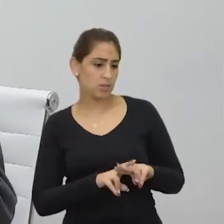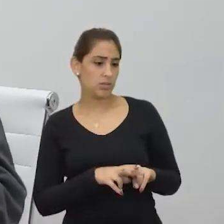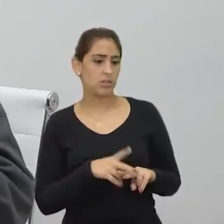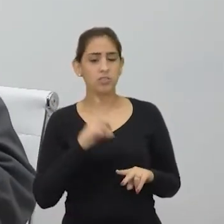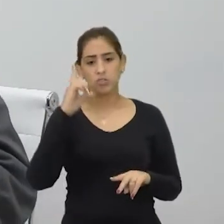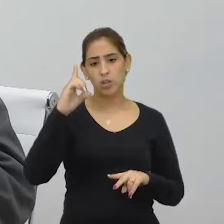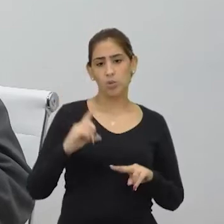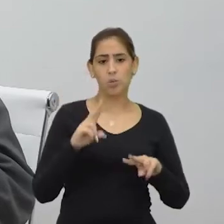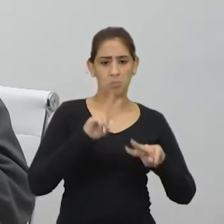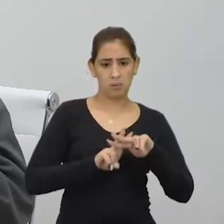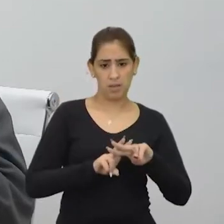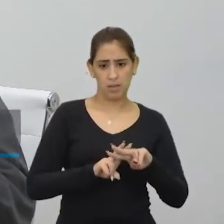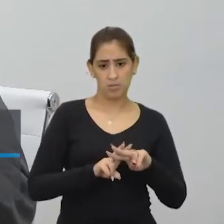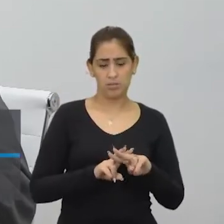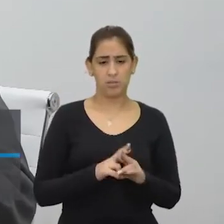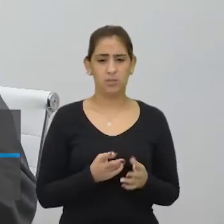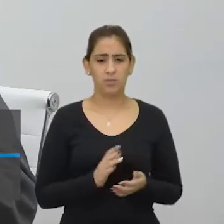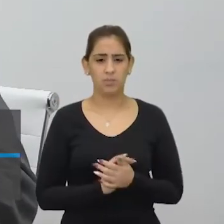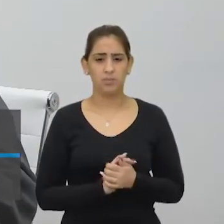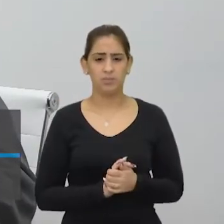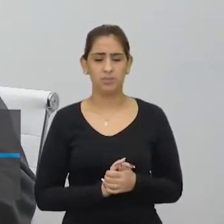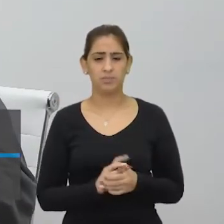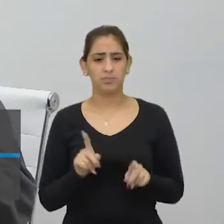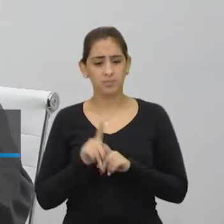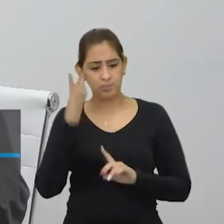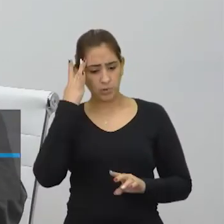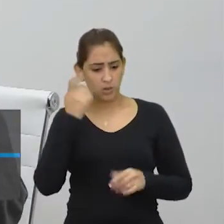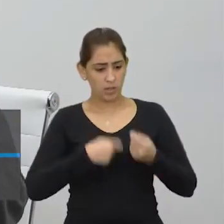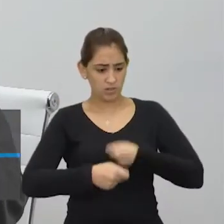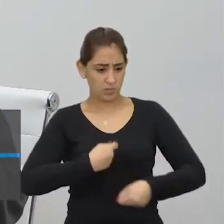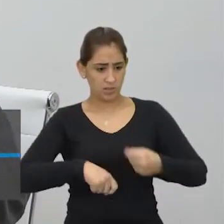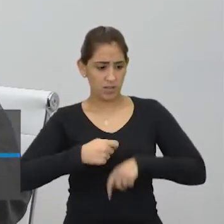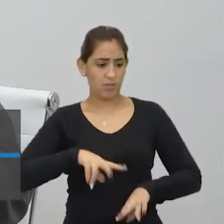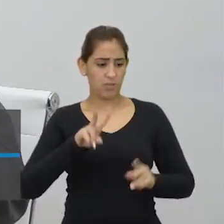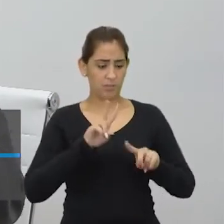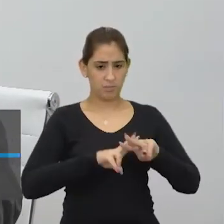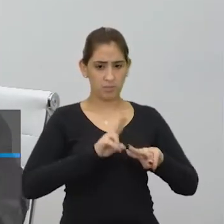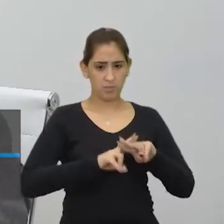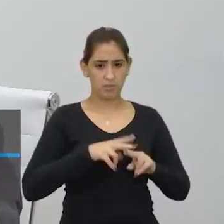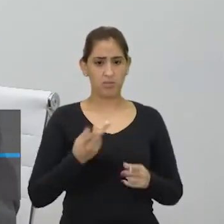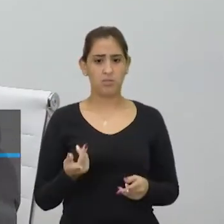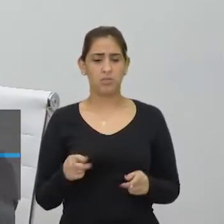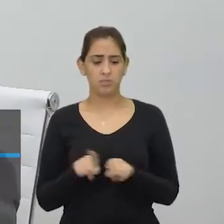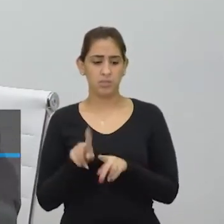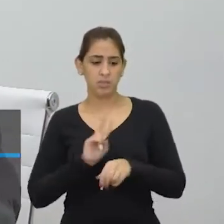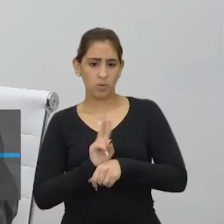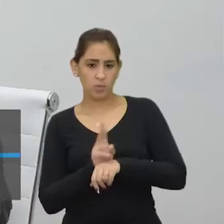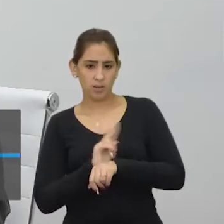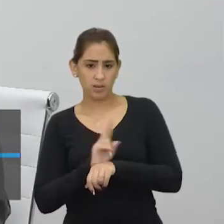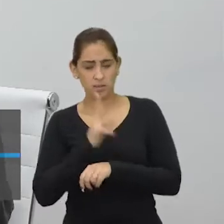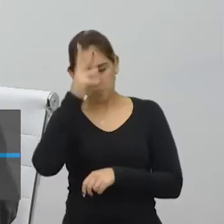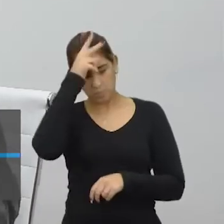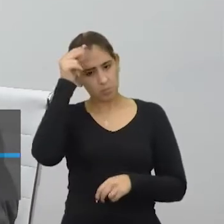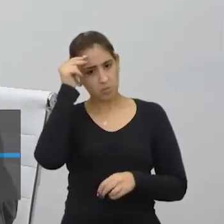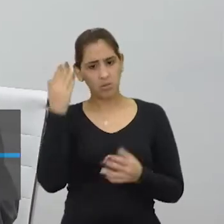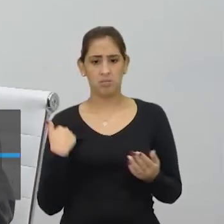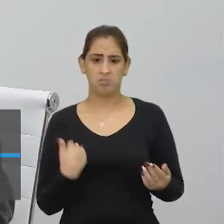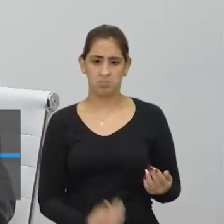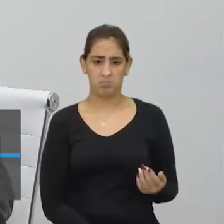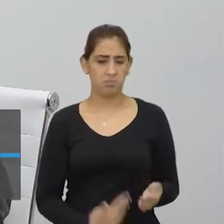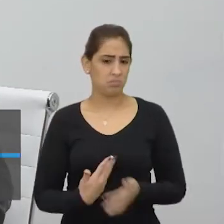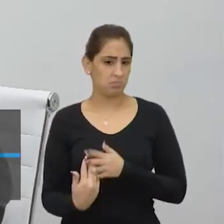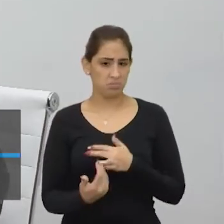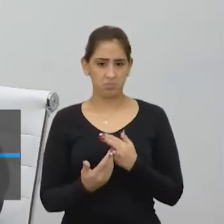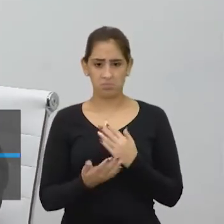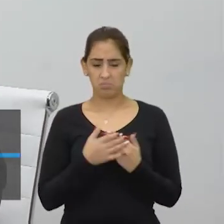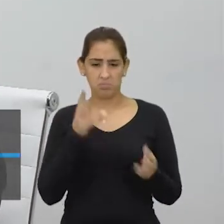presídio, sei lá, ou alguém que administrava a segurança pública na época. Ou seja, os pontos de vista.